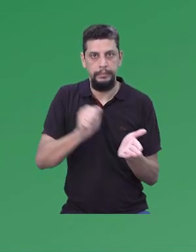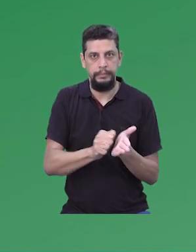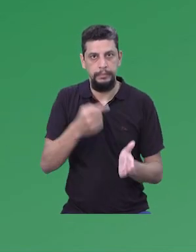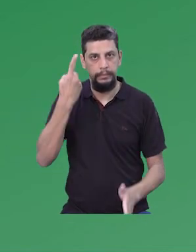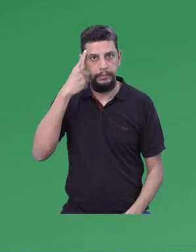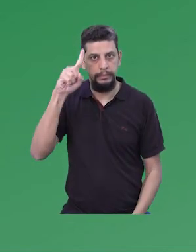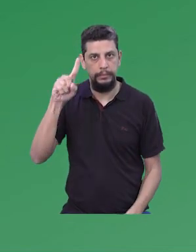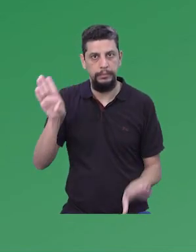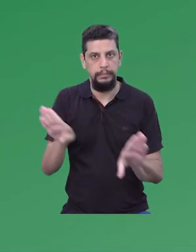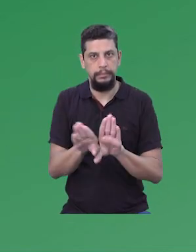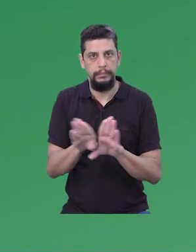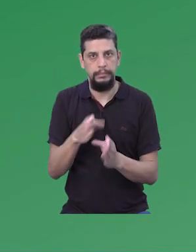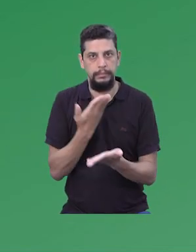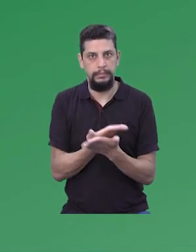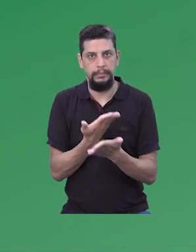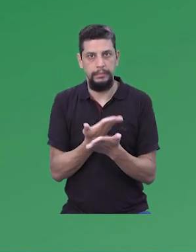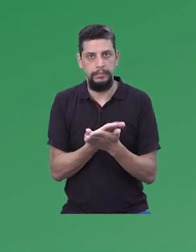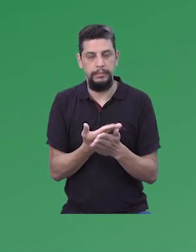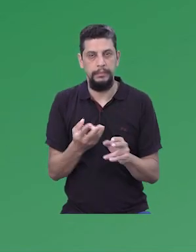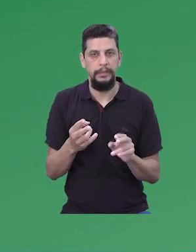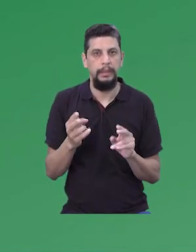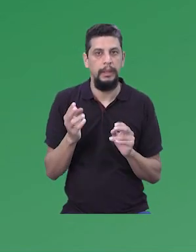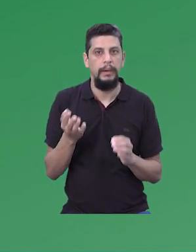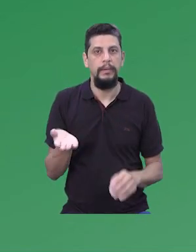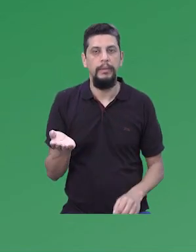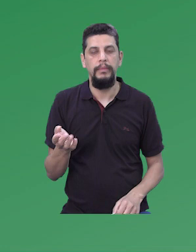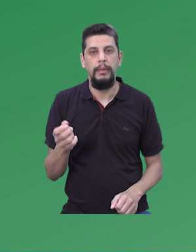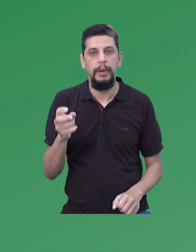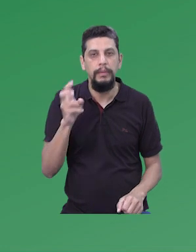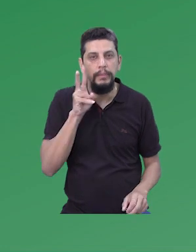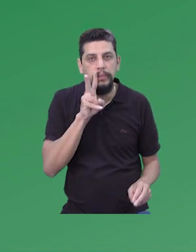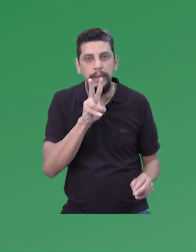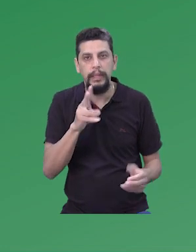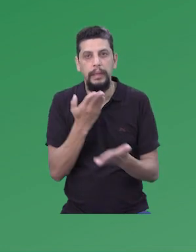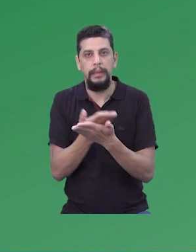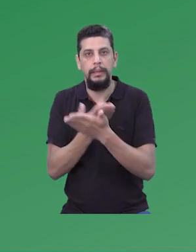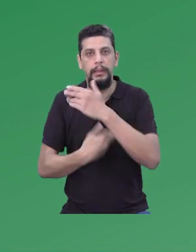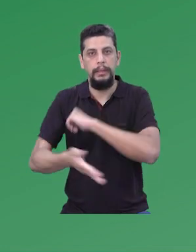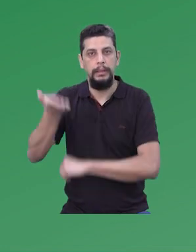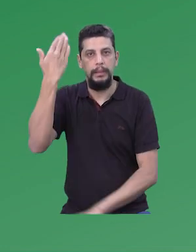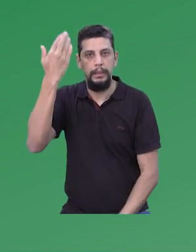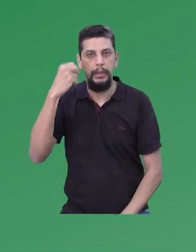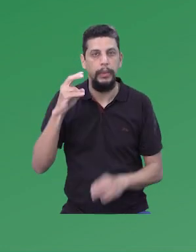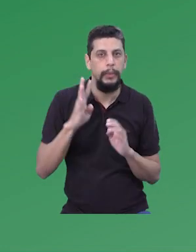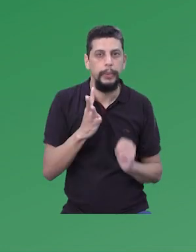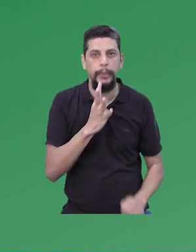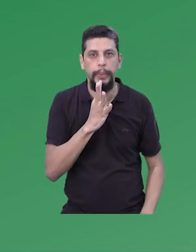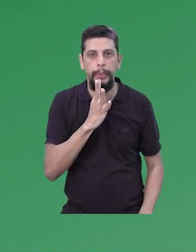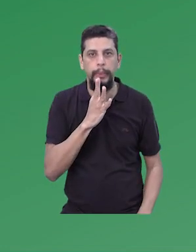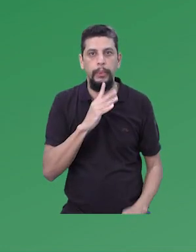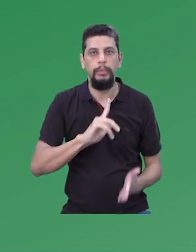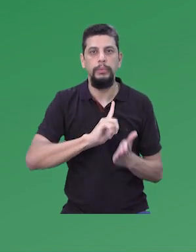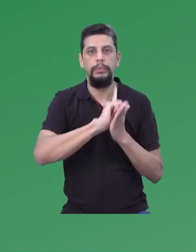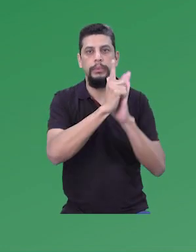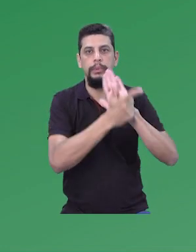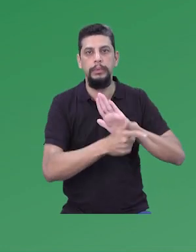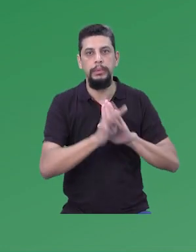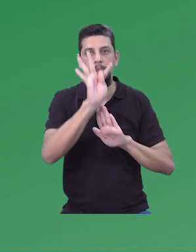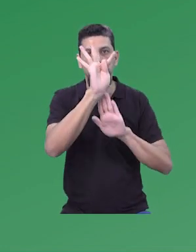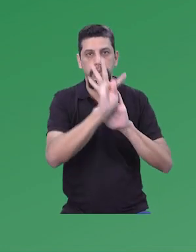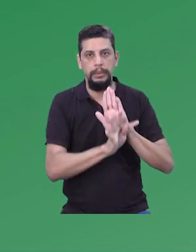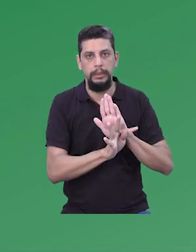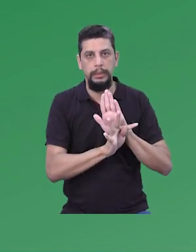a data e a aula... Vamos recordar a aula anterior, conhecer um novo gênero textual,